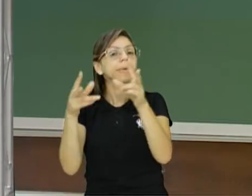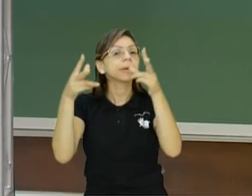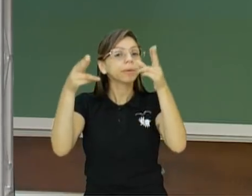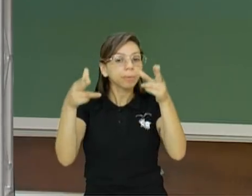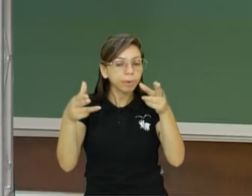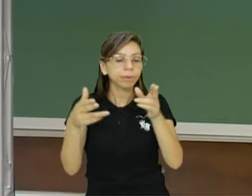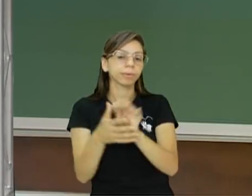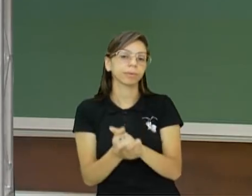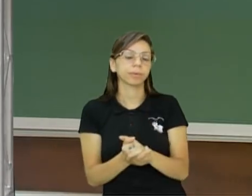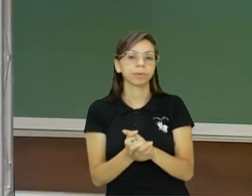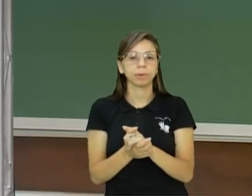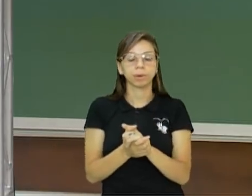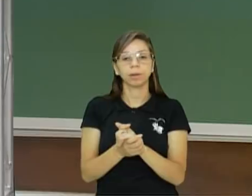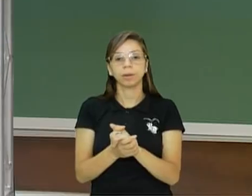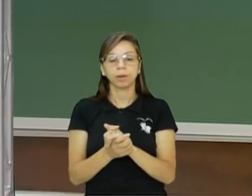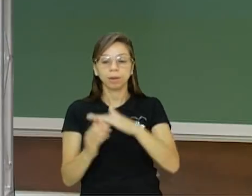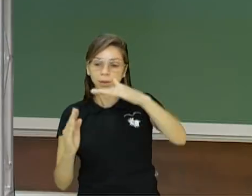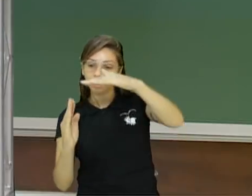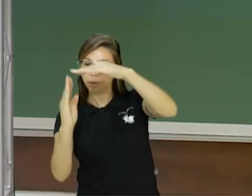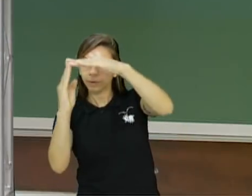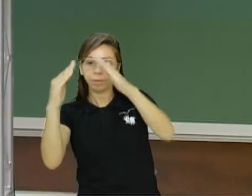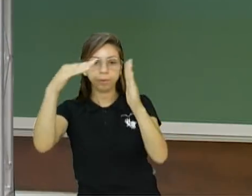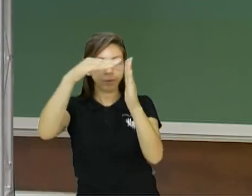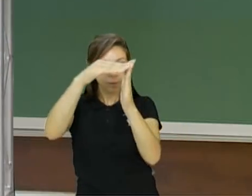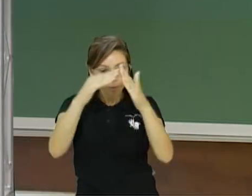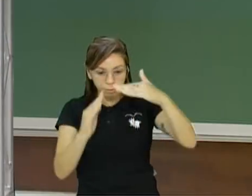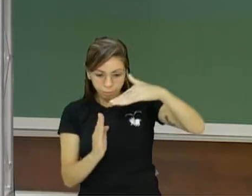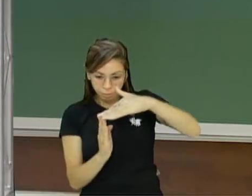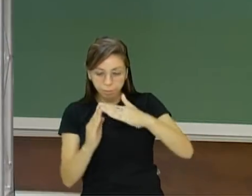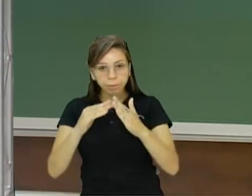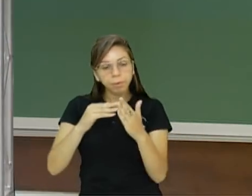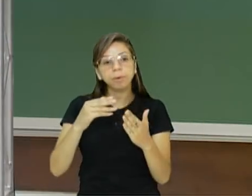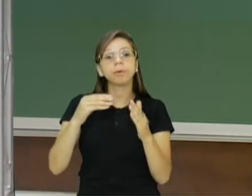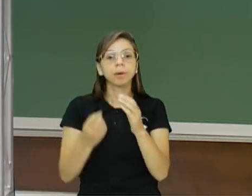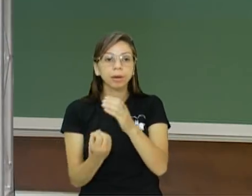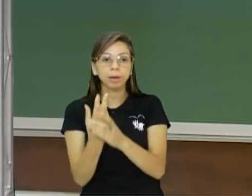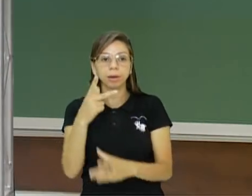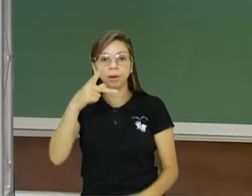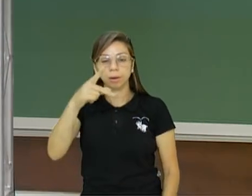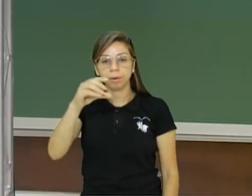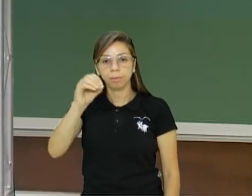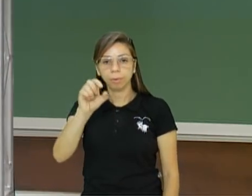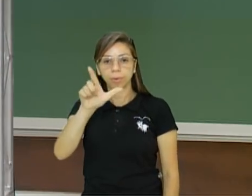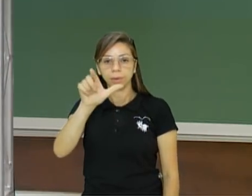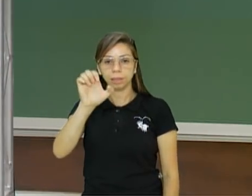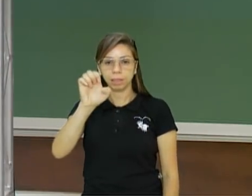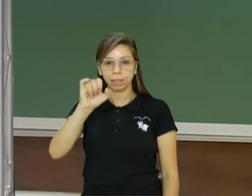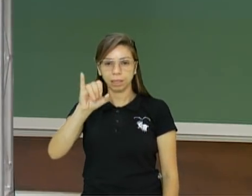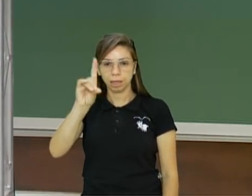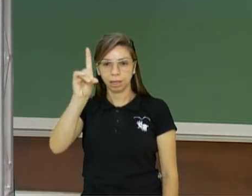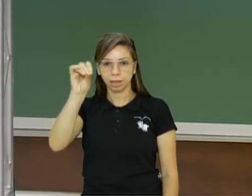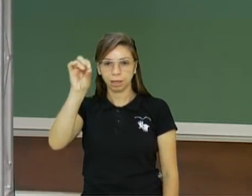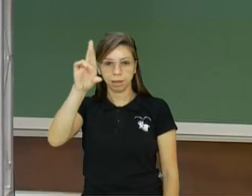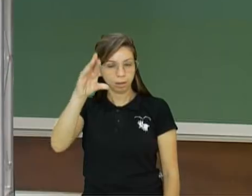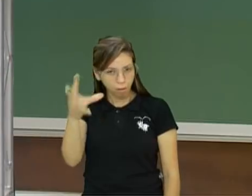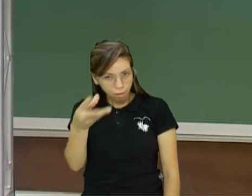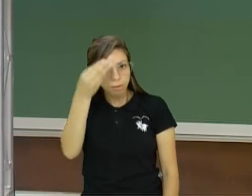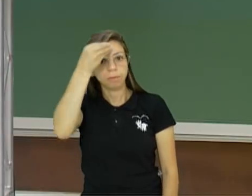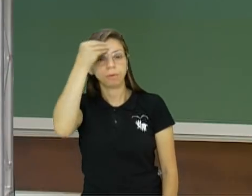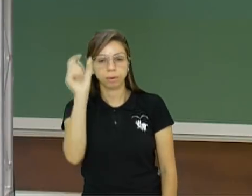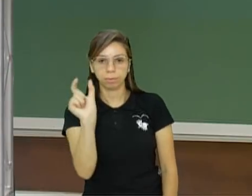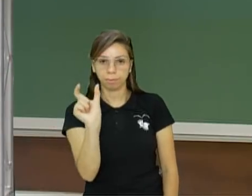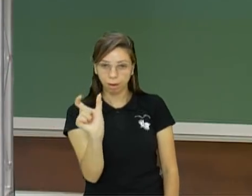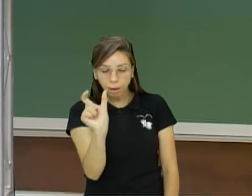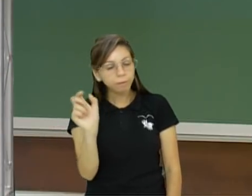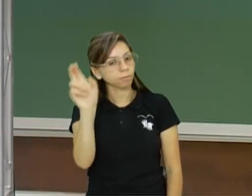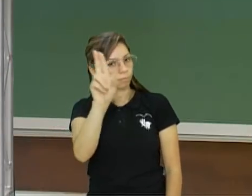eles, nós formamos os nossos poliedros. Guardem bem essa palavra, hein? Poliedros, nós vamos